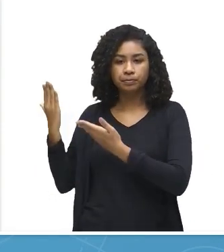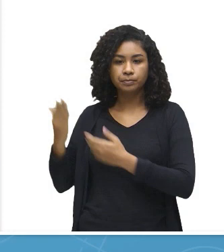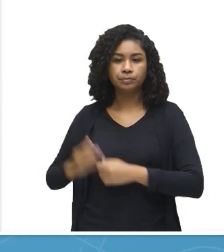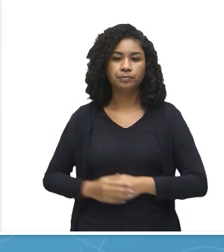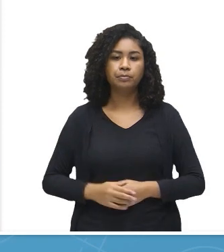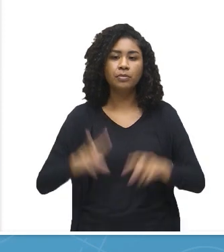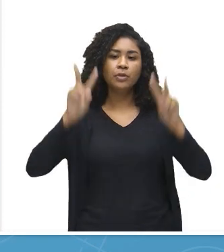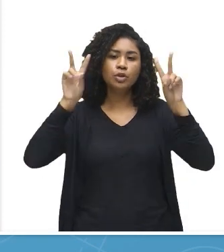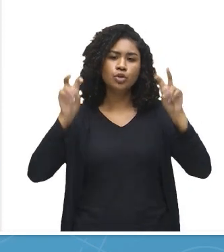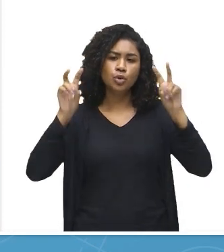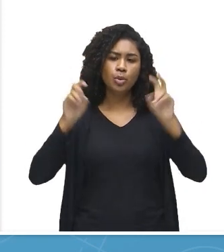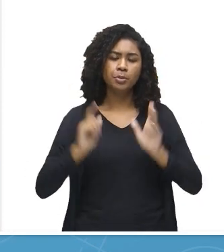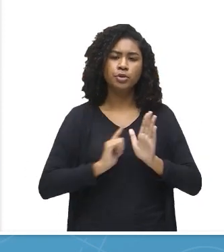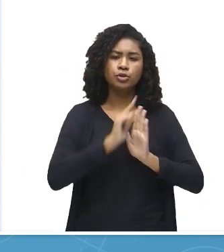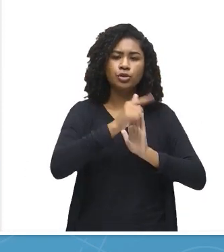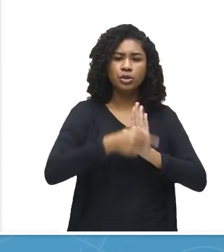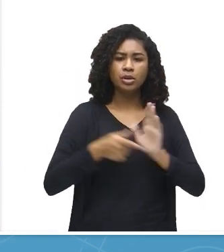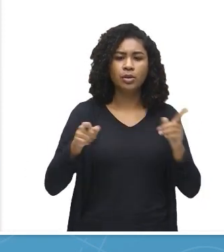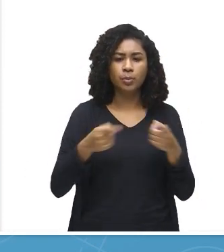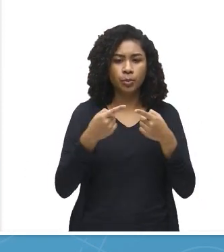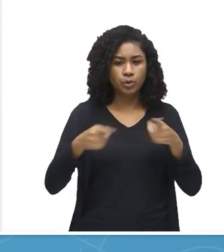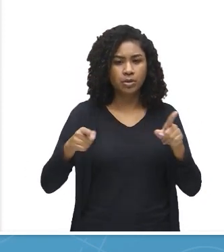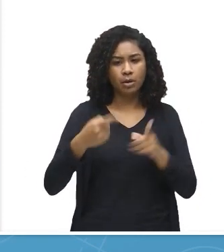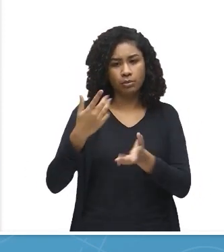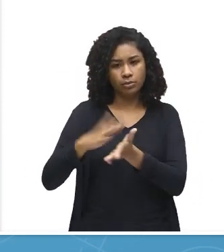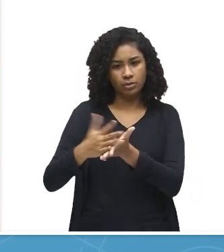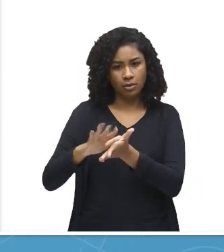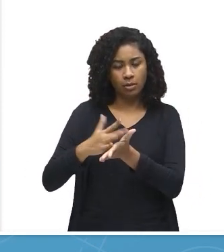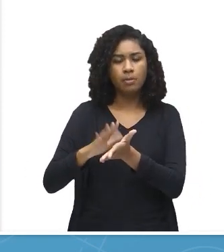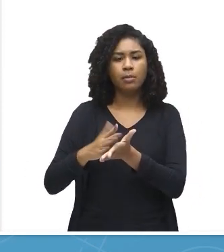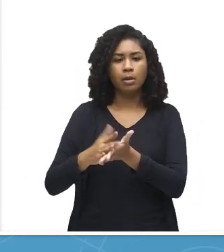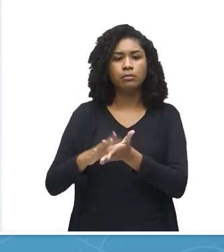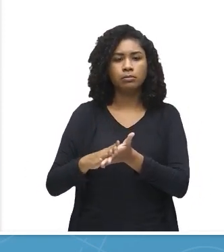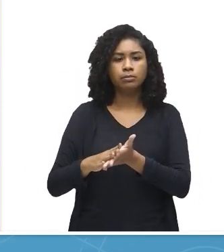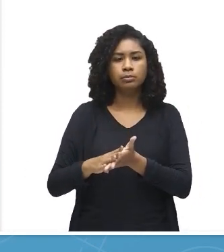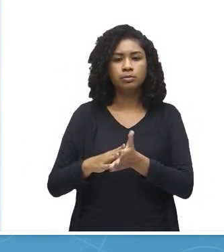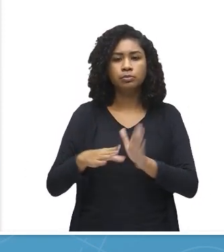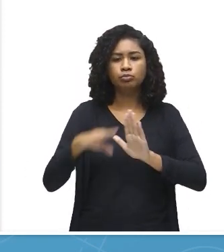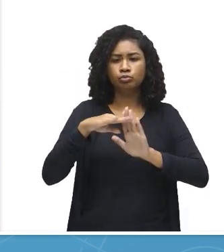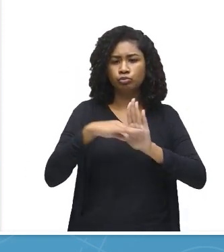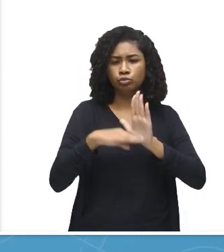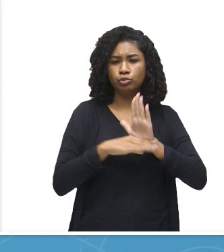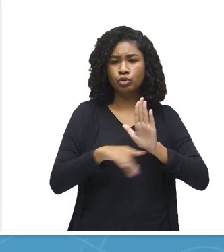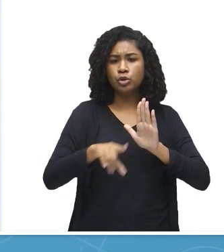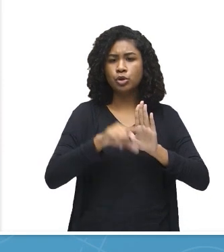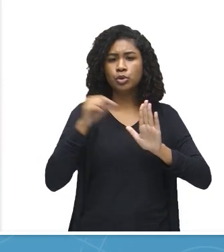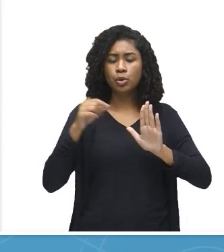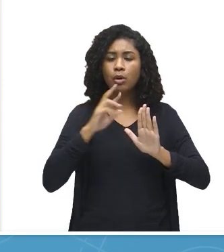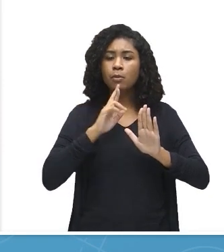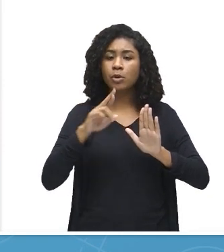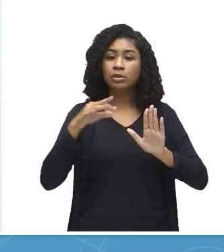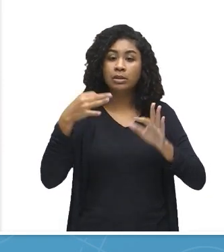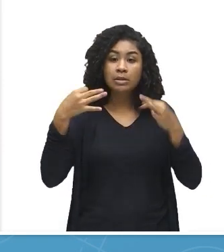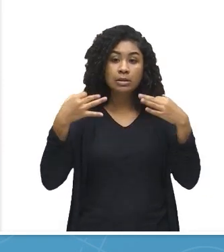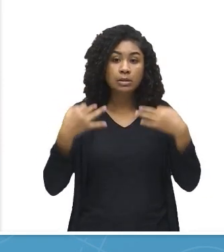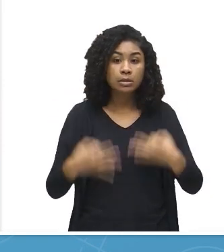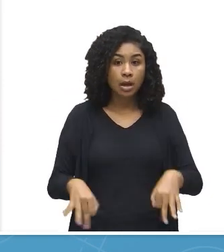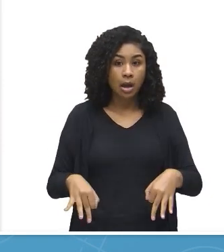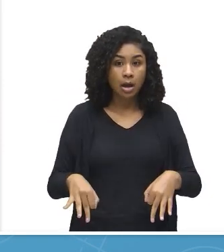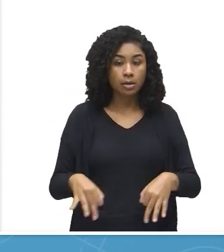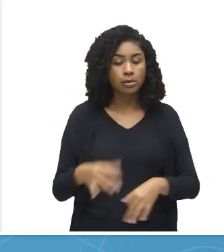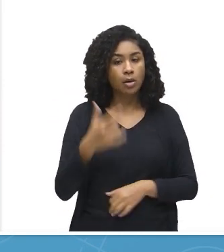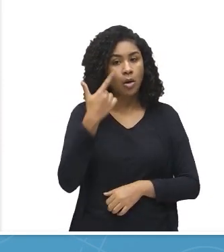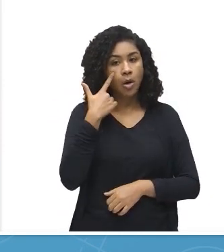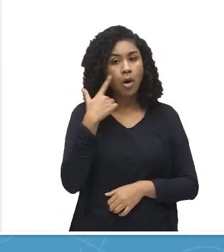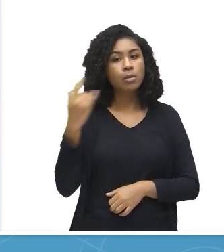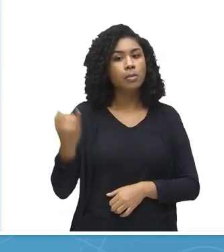gêneros musicais do samba, identifique a alternativa com a afirmação correta. É muito importante, tá, gente?